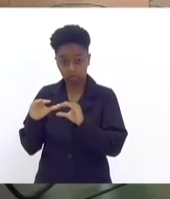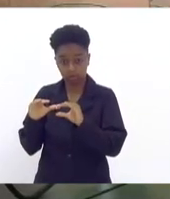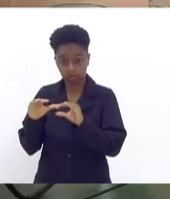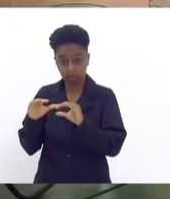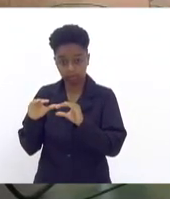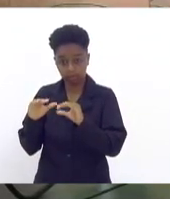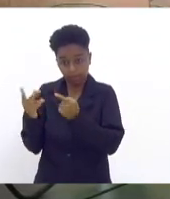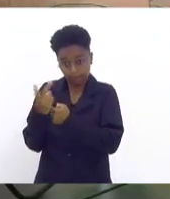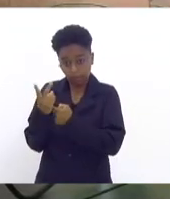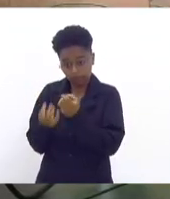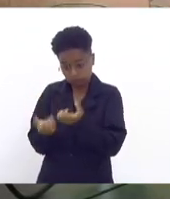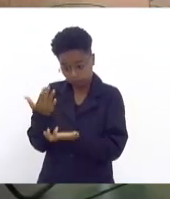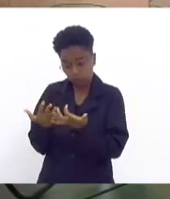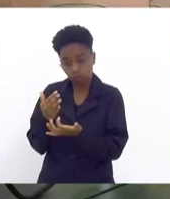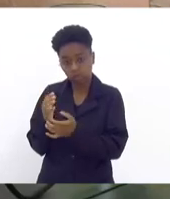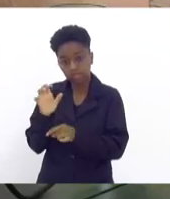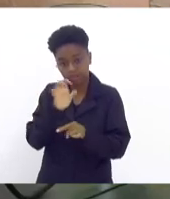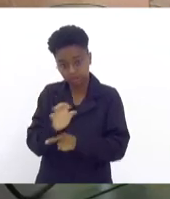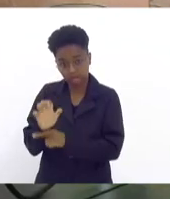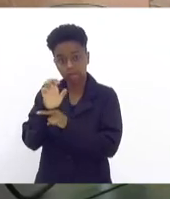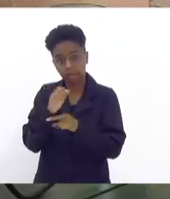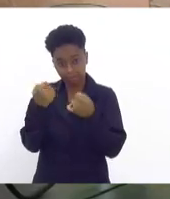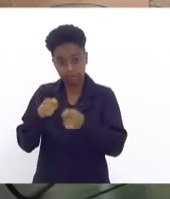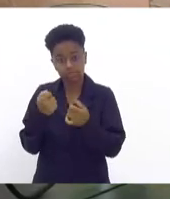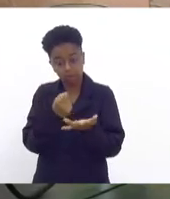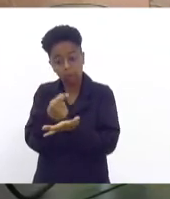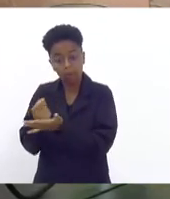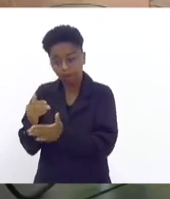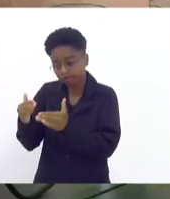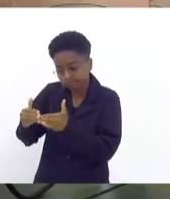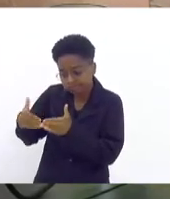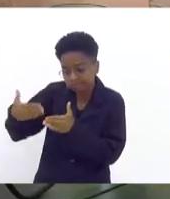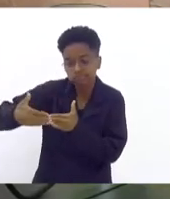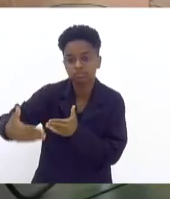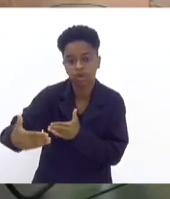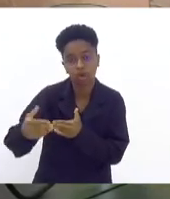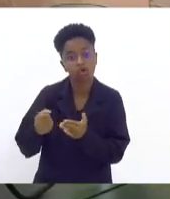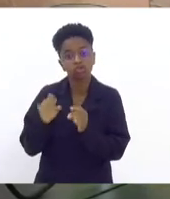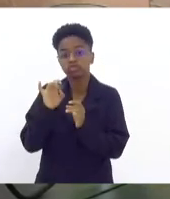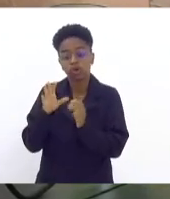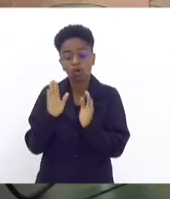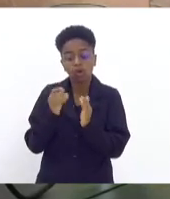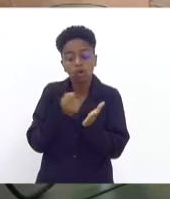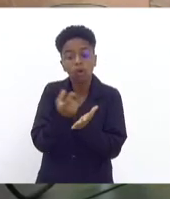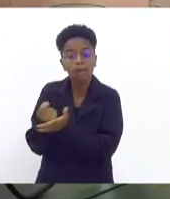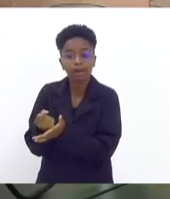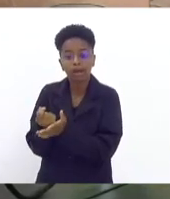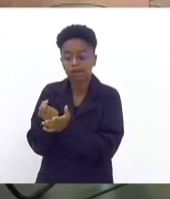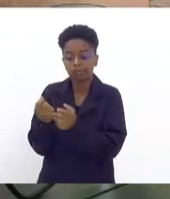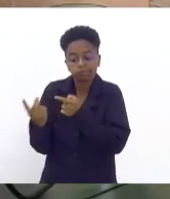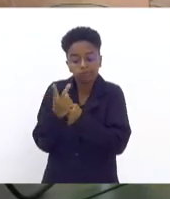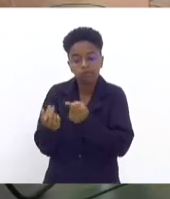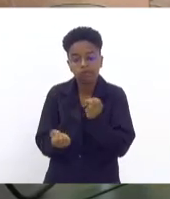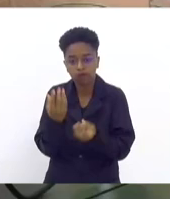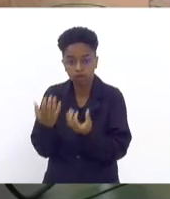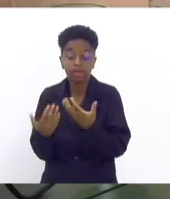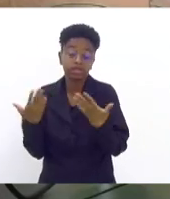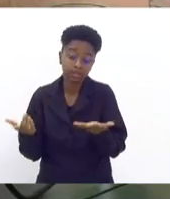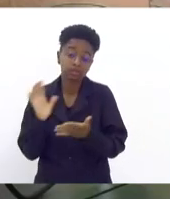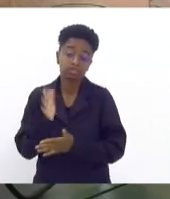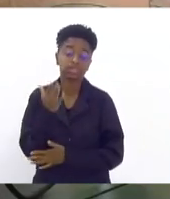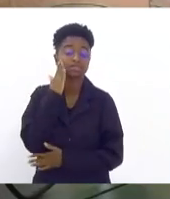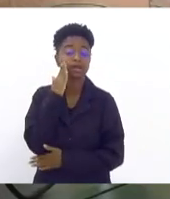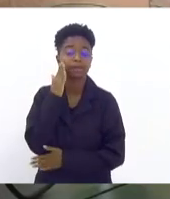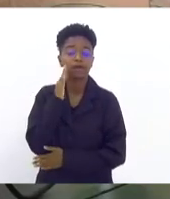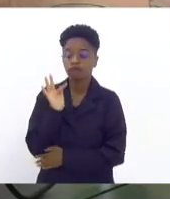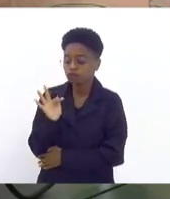do Estado sejam de colchões anti-chamas daqui para frente. Então a gente já gera uma previsibilidade para o